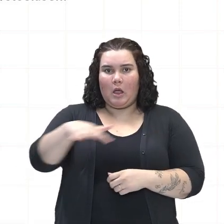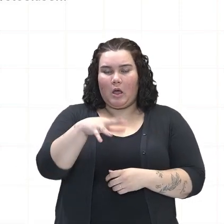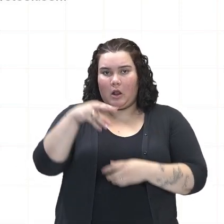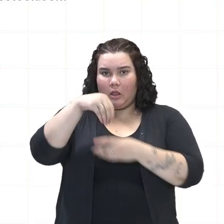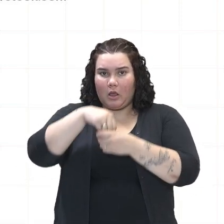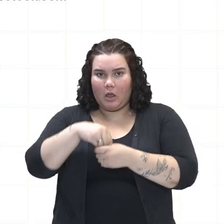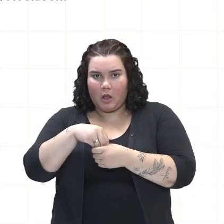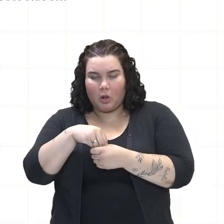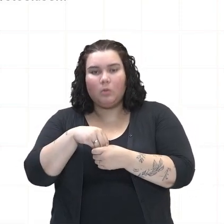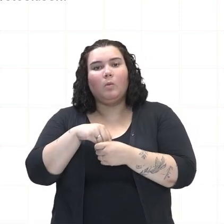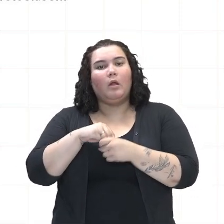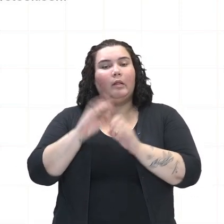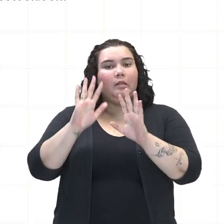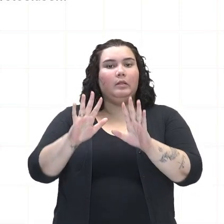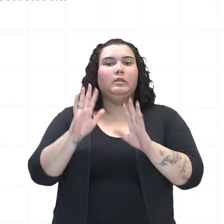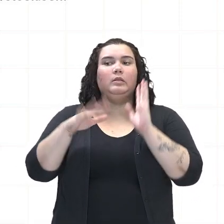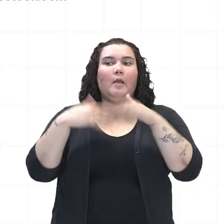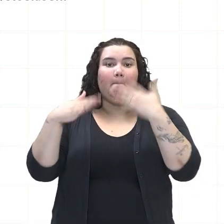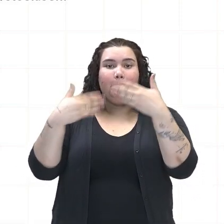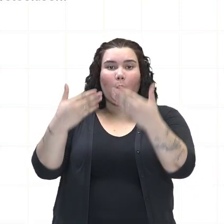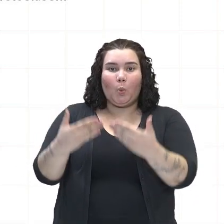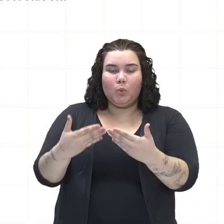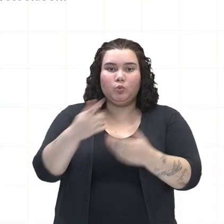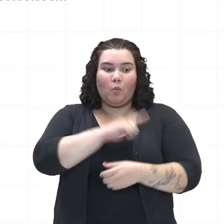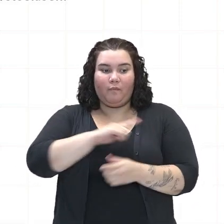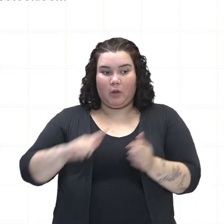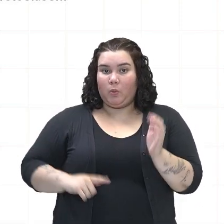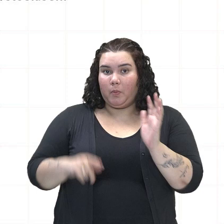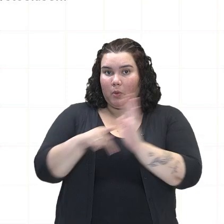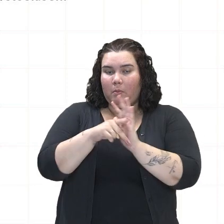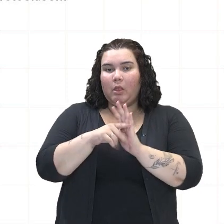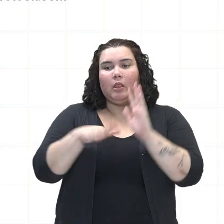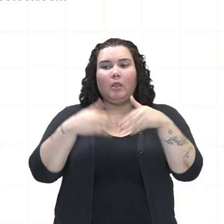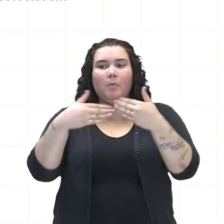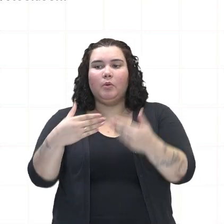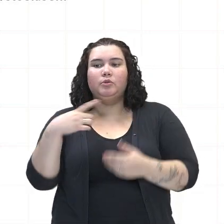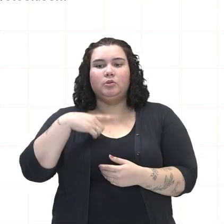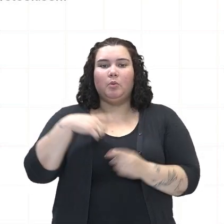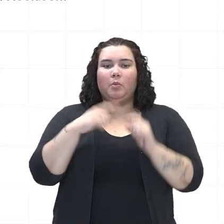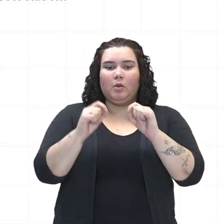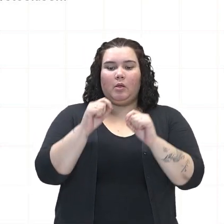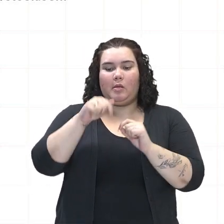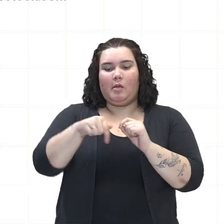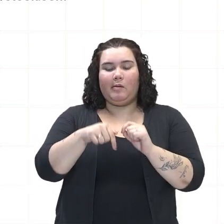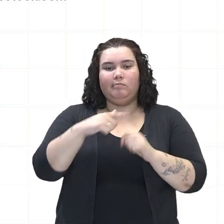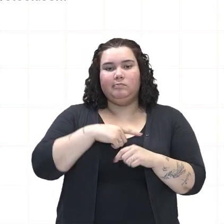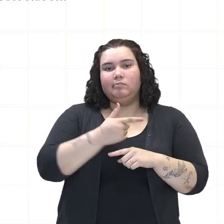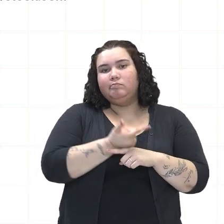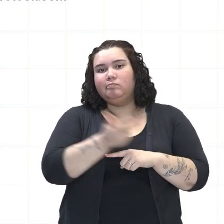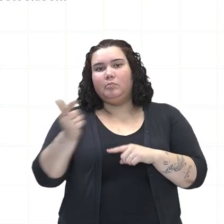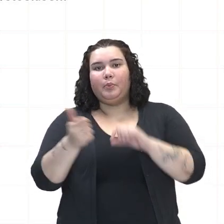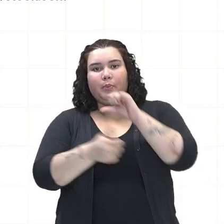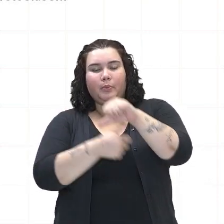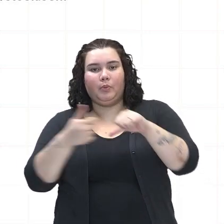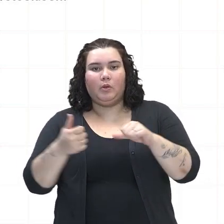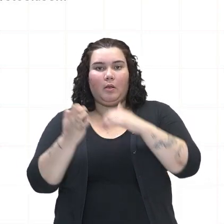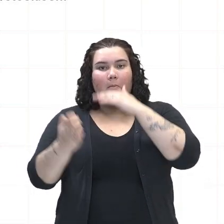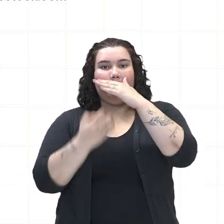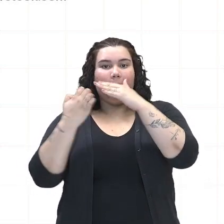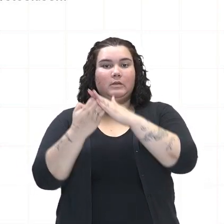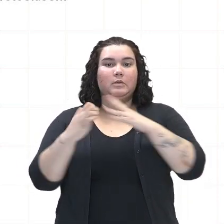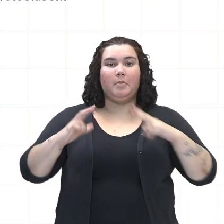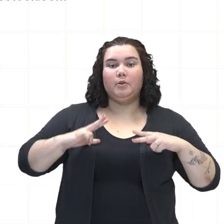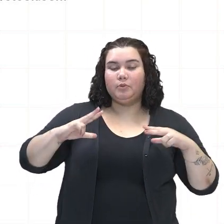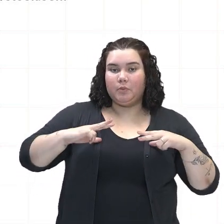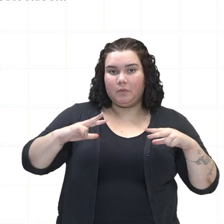cobre e depois veio o governo militar no Chile e passou essa atividade passou para as empresas privadas,